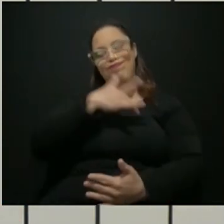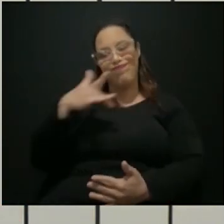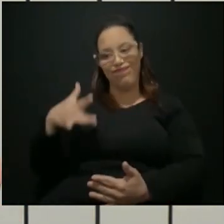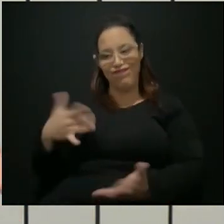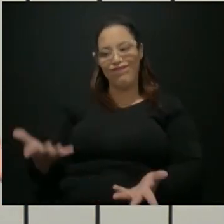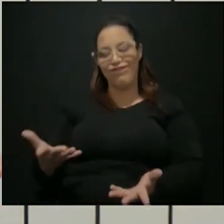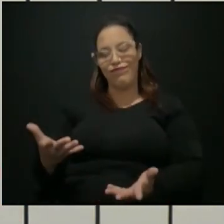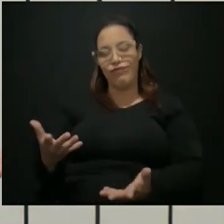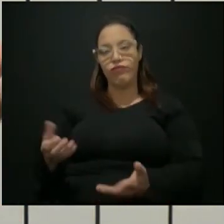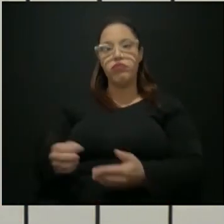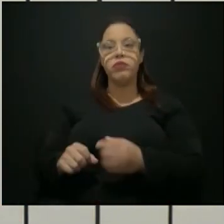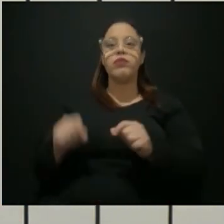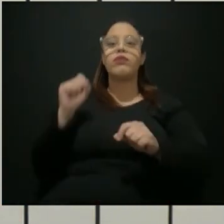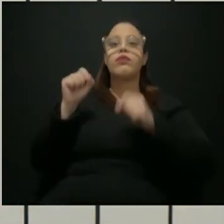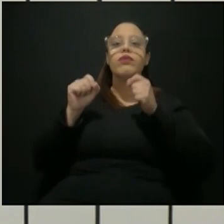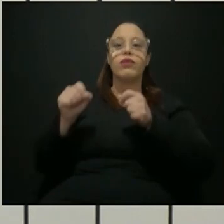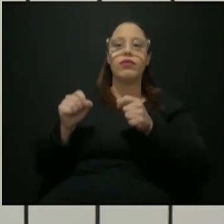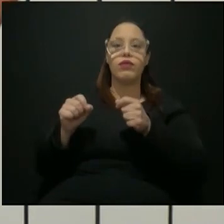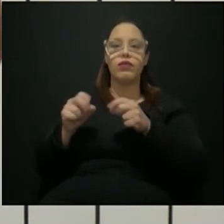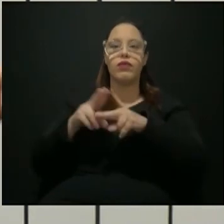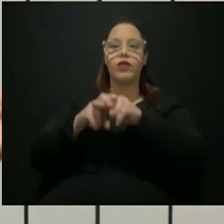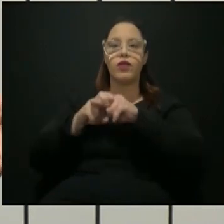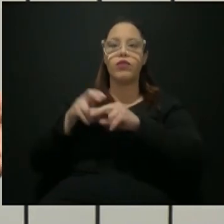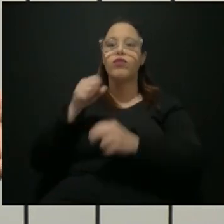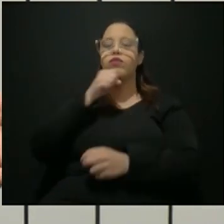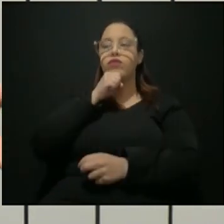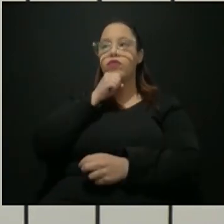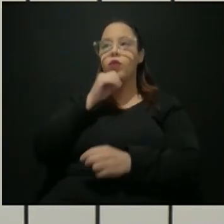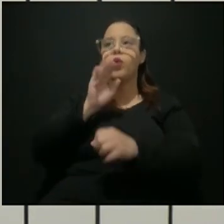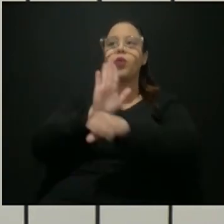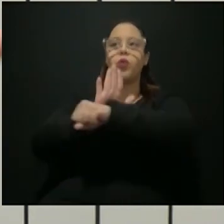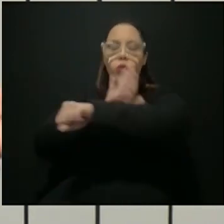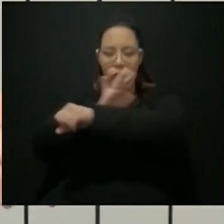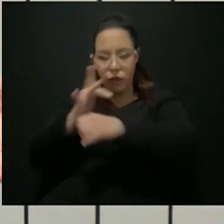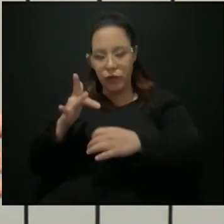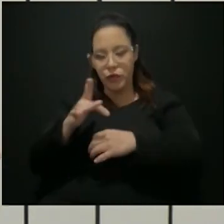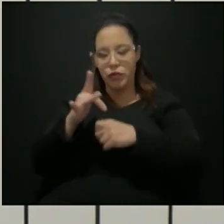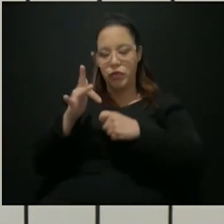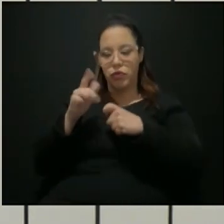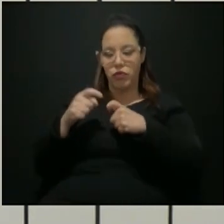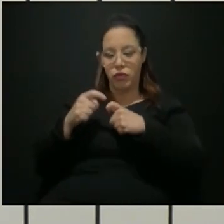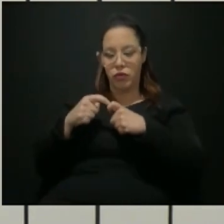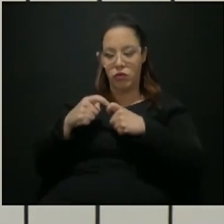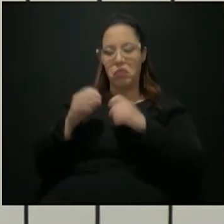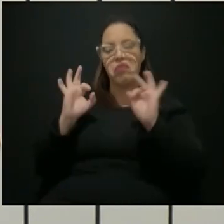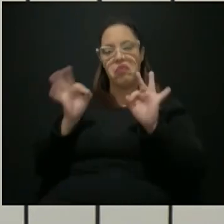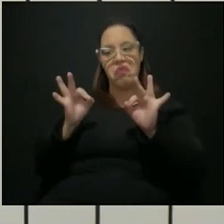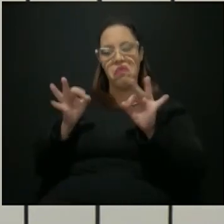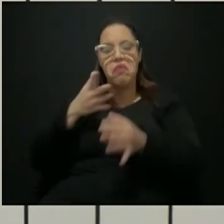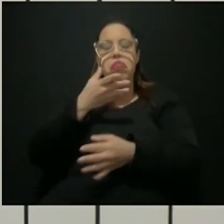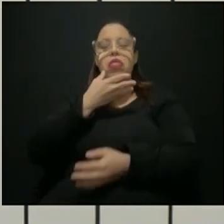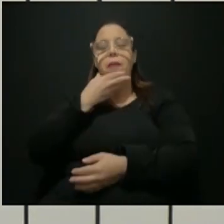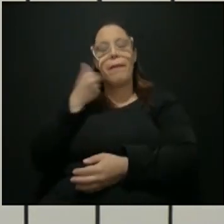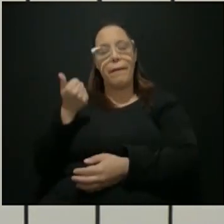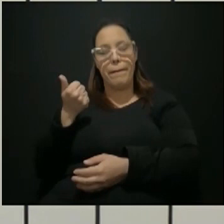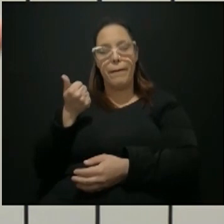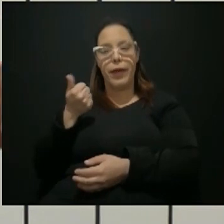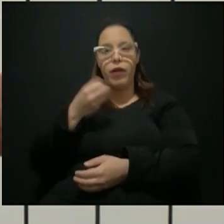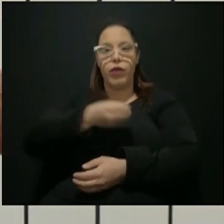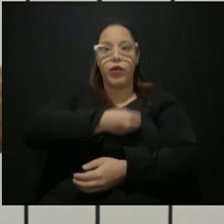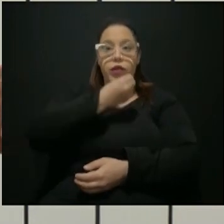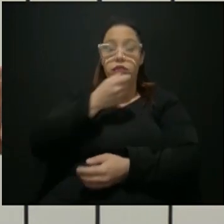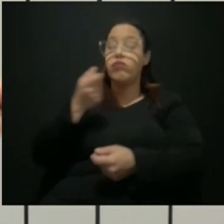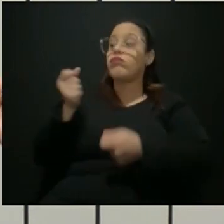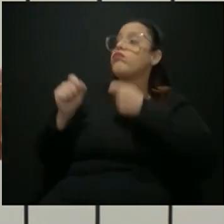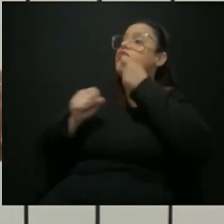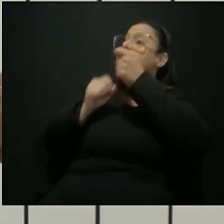é fundamental que o idoso tenha um acompanhamento médico adequado para garantir uma melhor qualidade de vida. E é nesse contexto, gente, que entra a